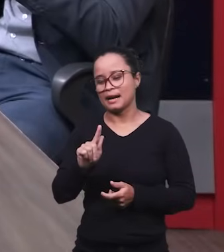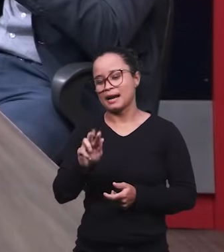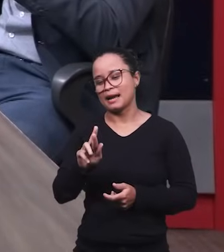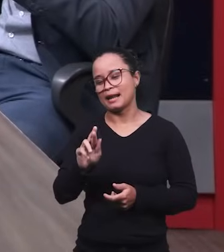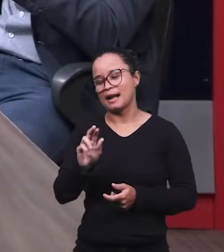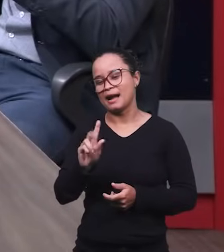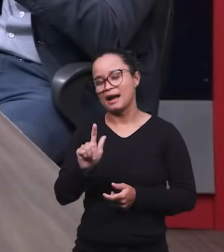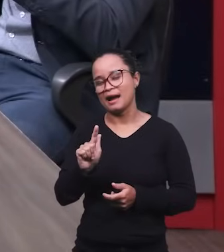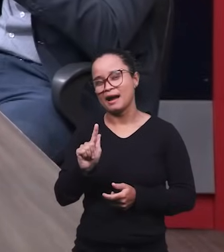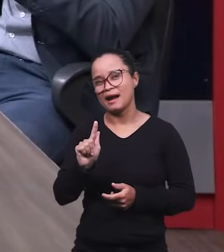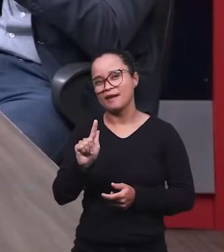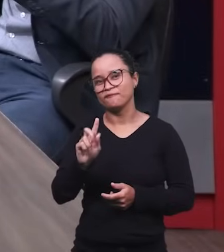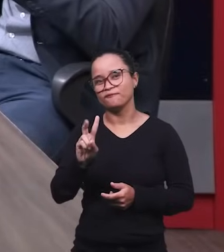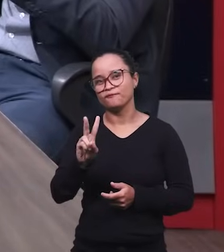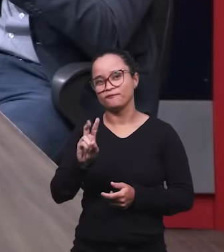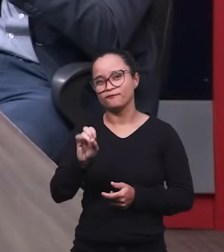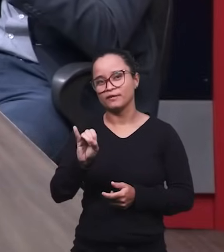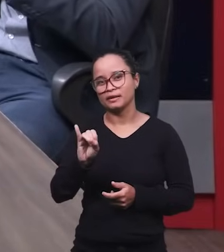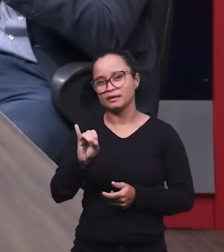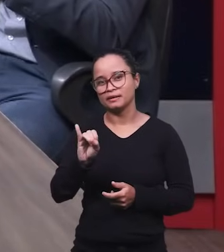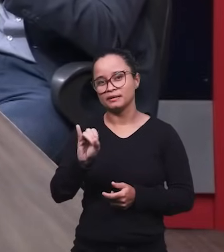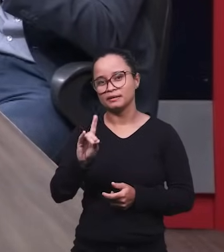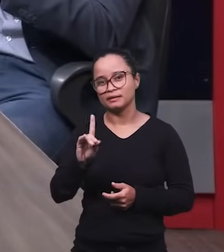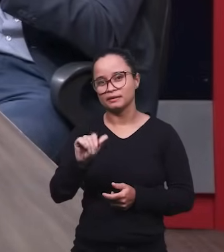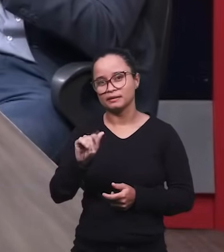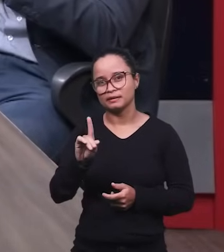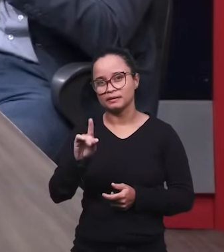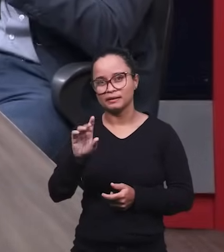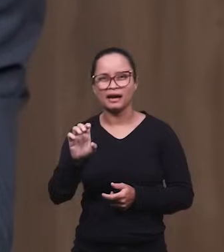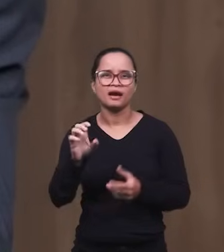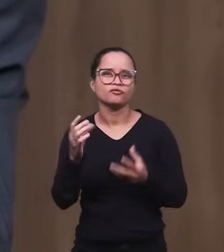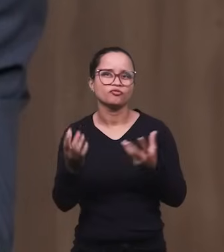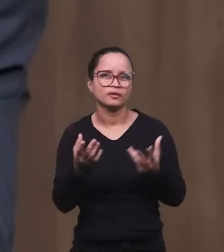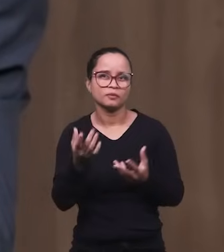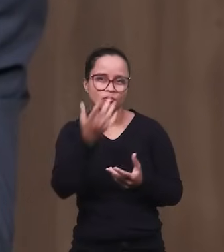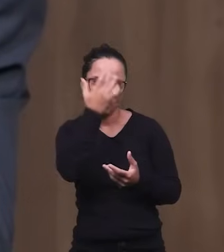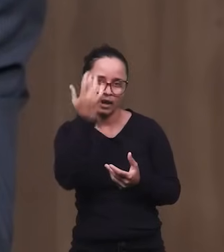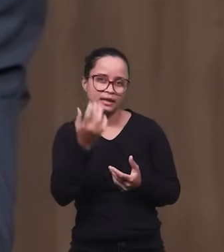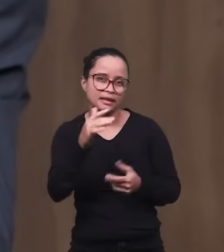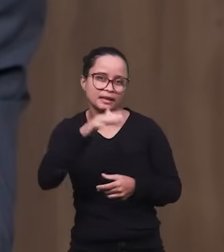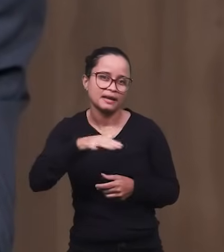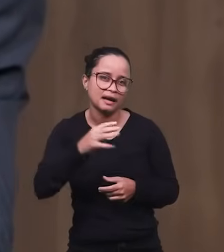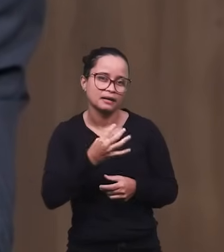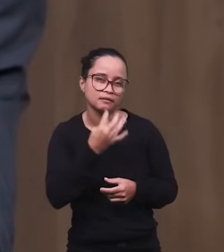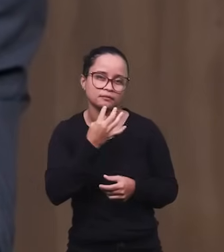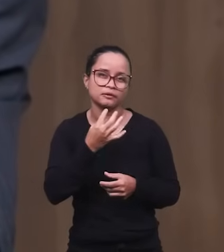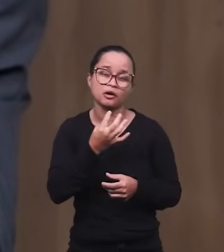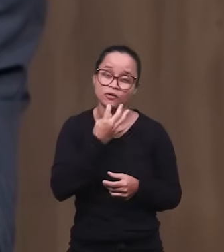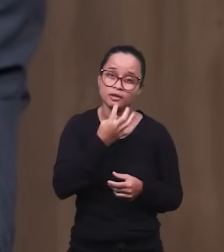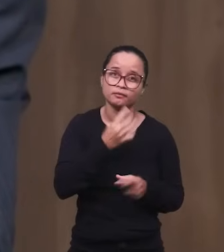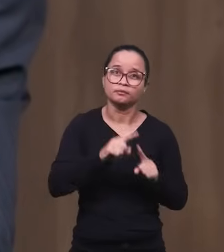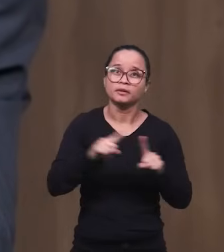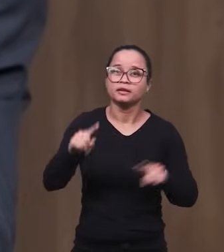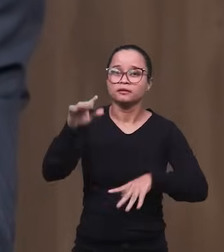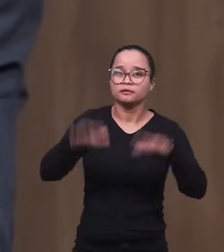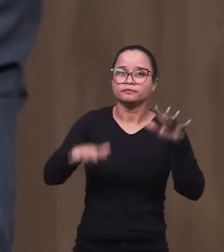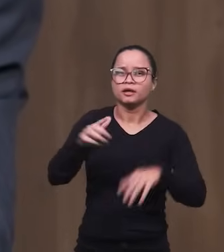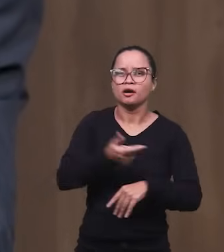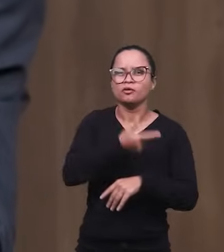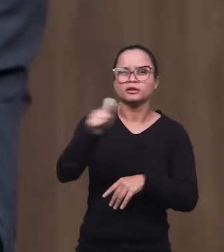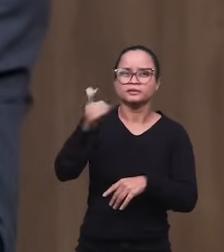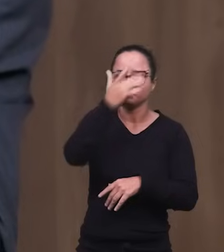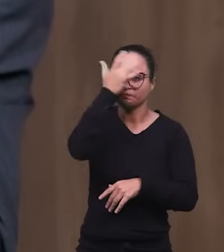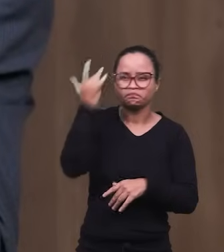né? É um termo que, para quem é da área, conhece, é bastante conhecido, mas talvez para